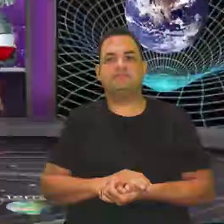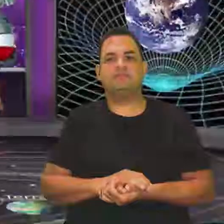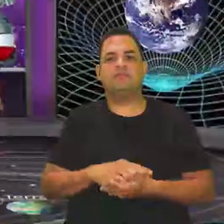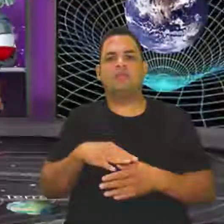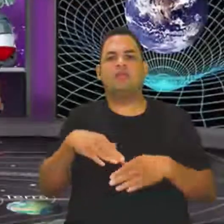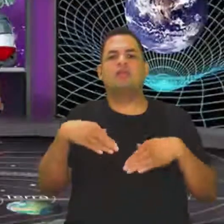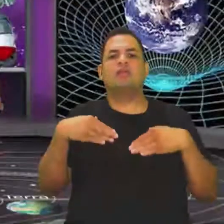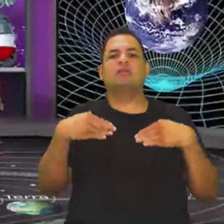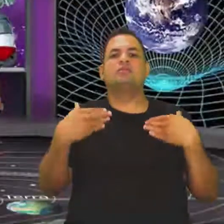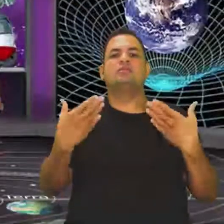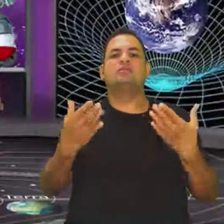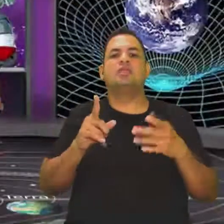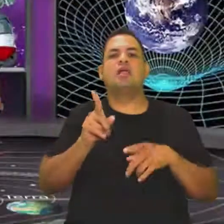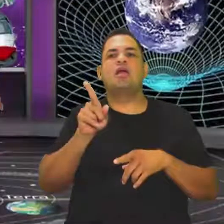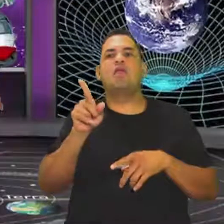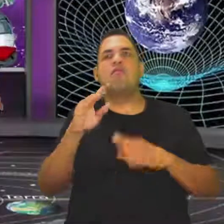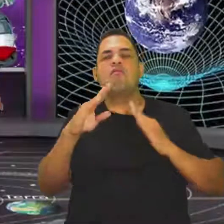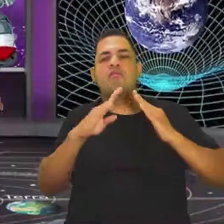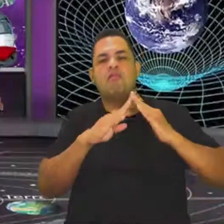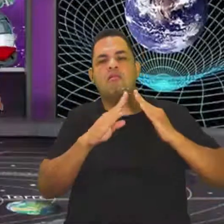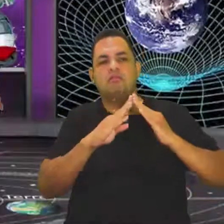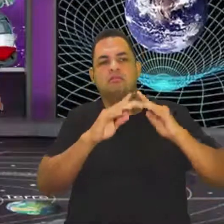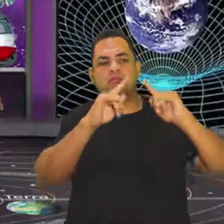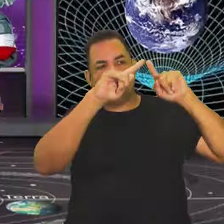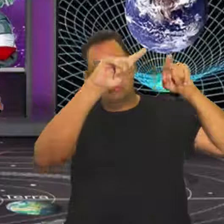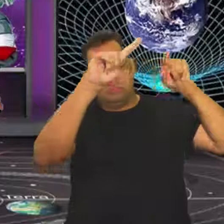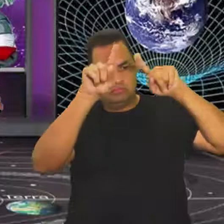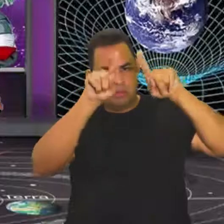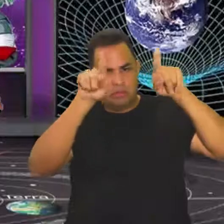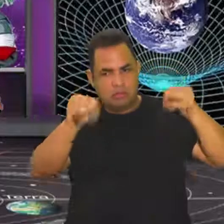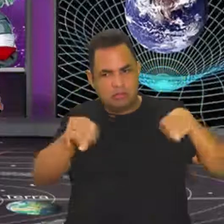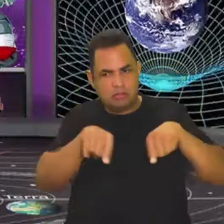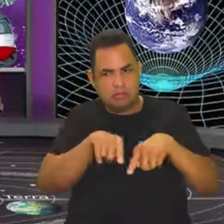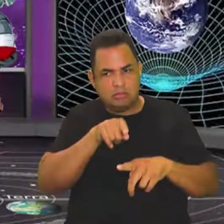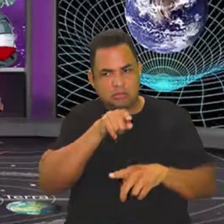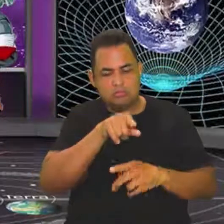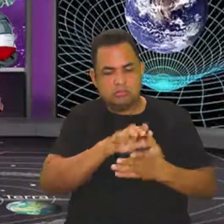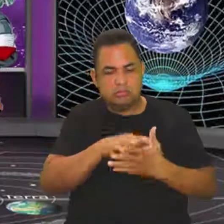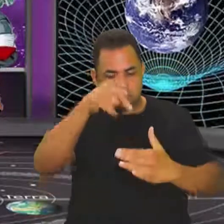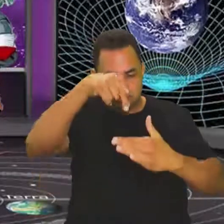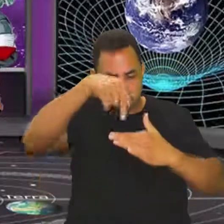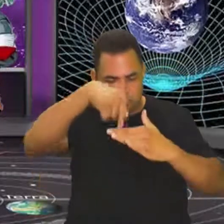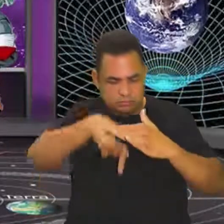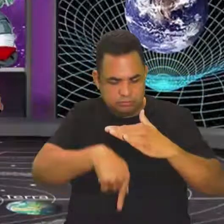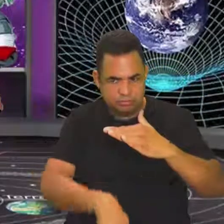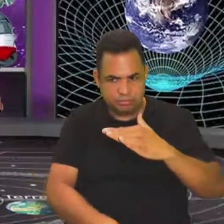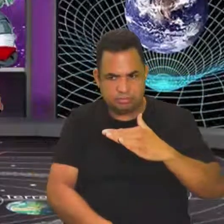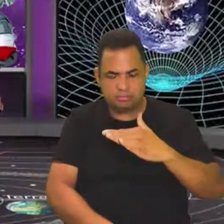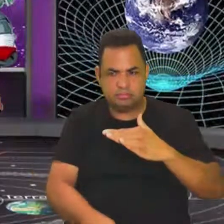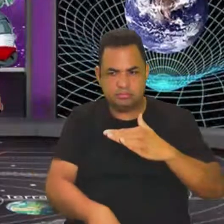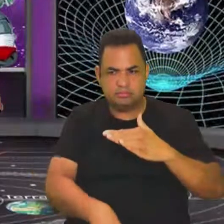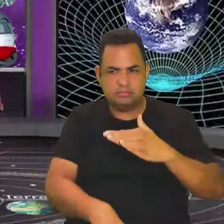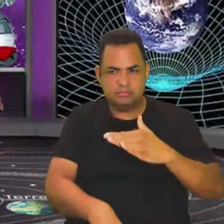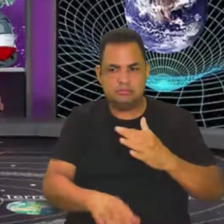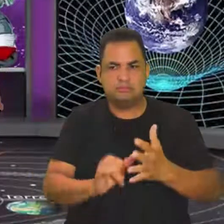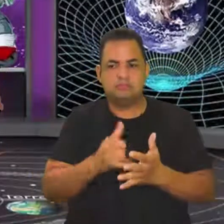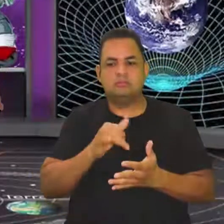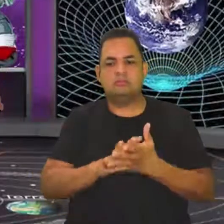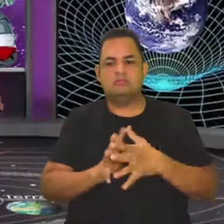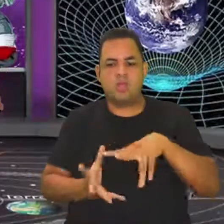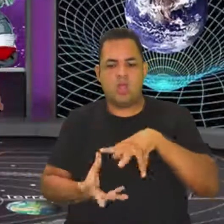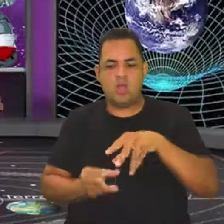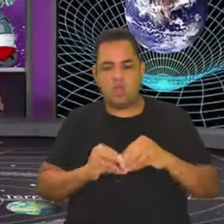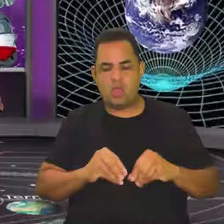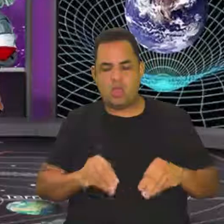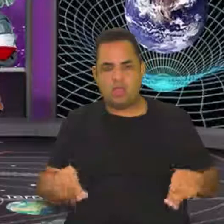fala, mas lá em casa o padrão, que o pessoal chama de padrão, que é o relógio, né, é aterrado. Beleza, o padrão é aterrado, só que você tem que prestar atenção